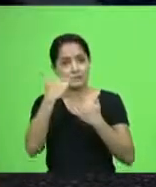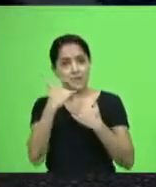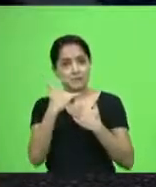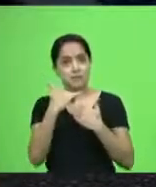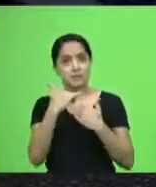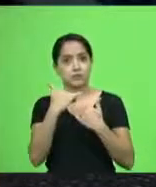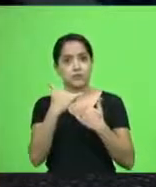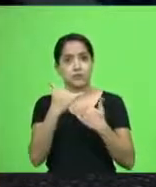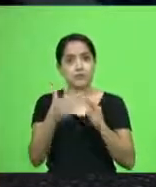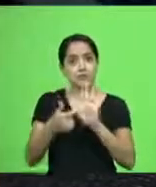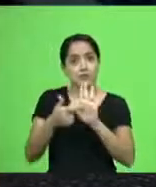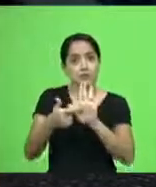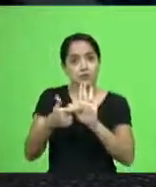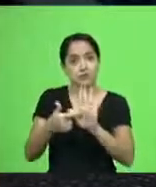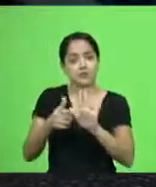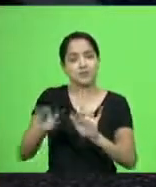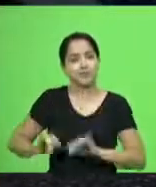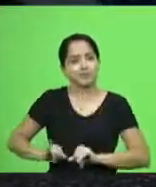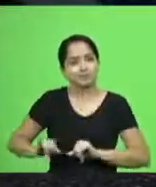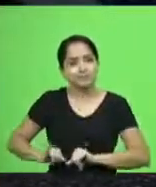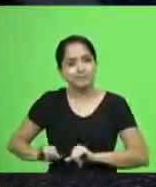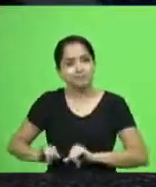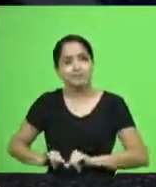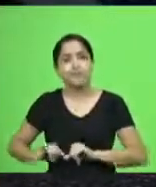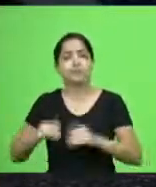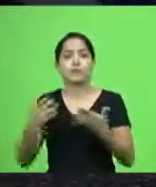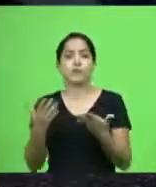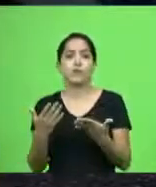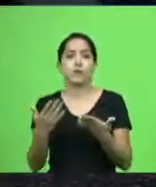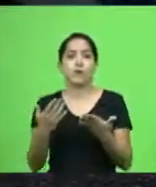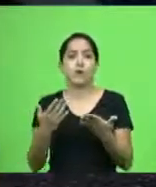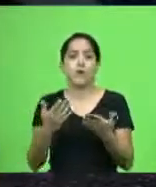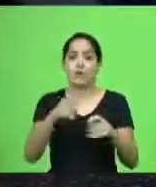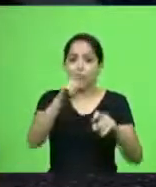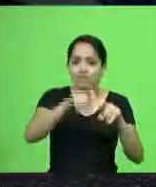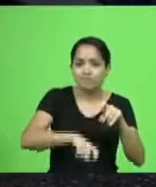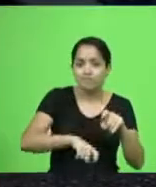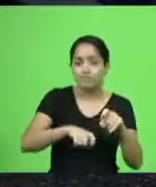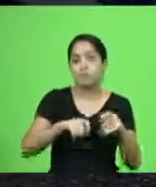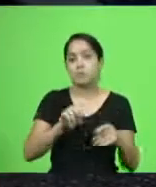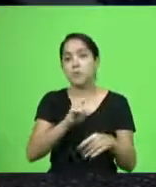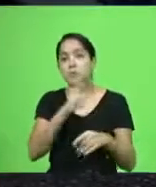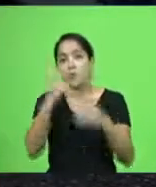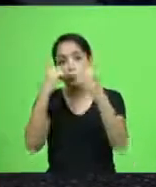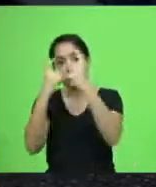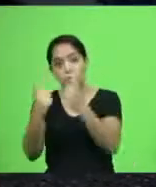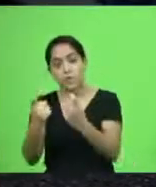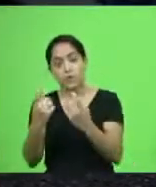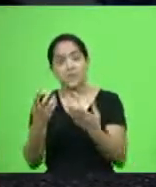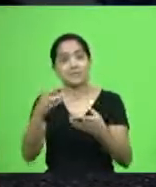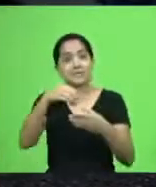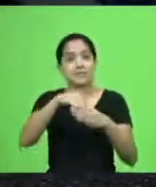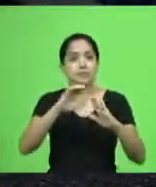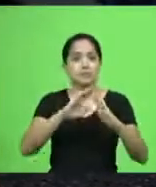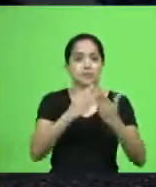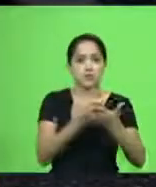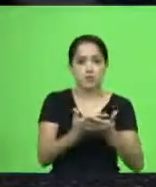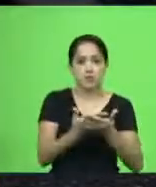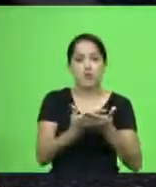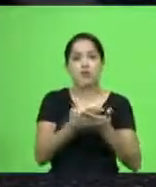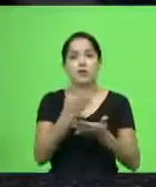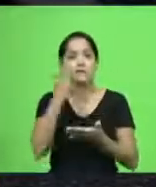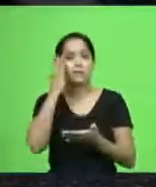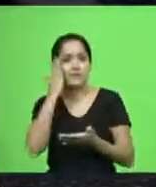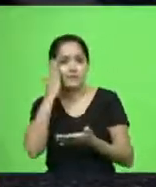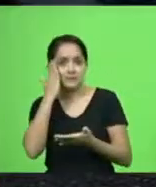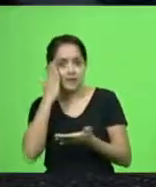que sofria. Podia ser um bullying no colégio, podia ser uma agressão sexual, uma violência sexual. E o deputado Kennedy, aprendi muito, trabalha com maestria já